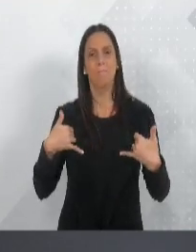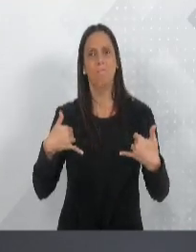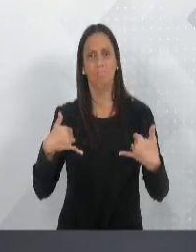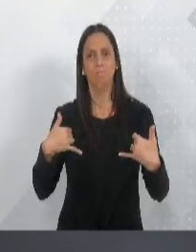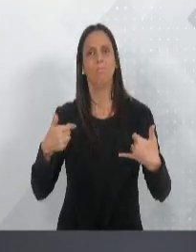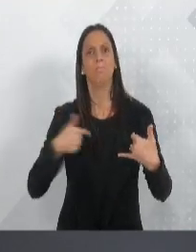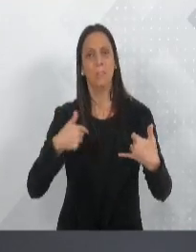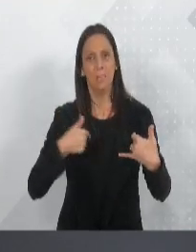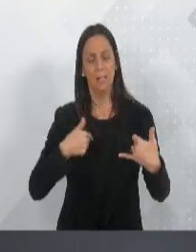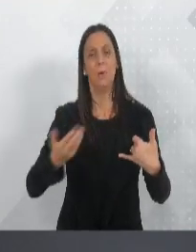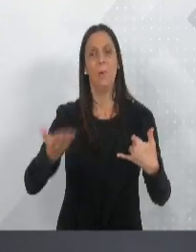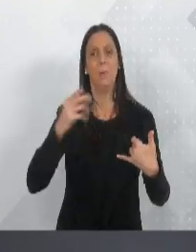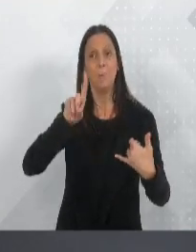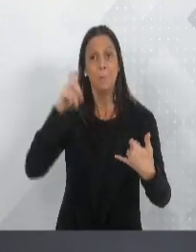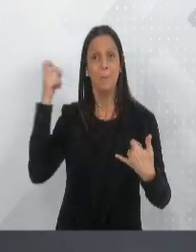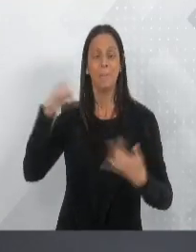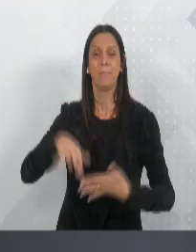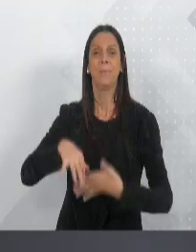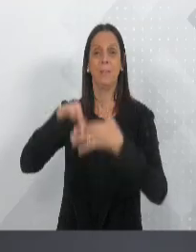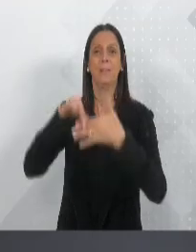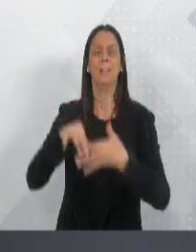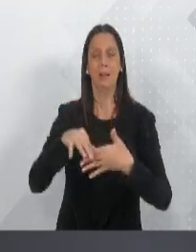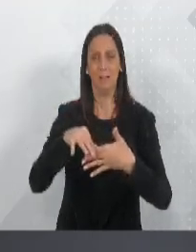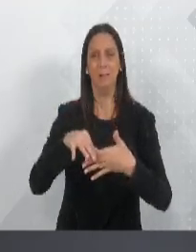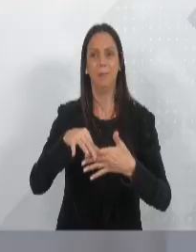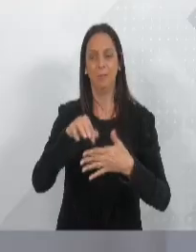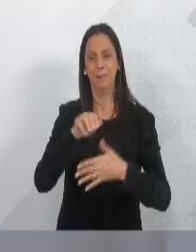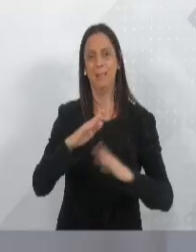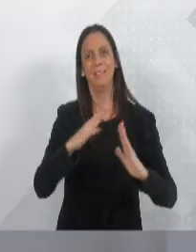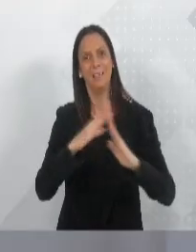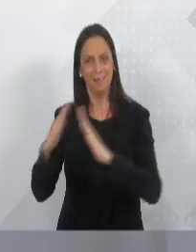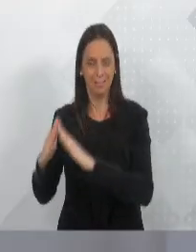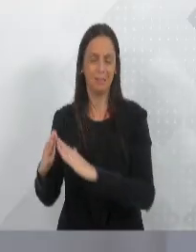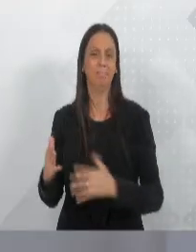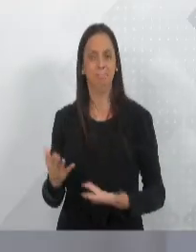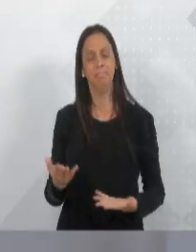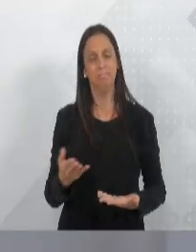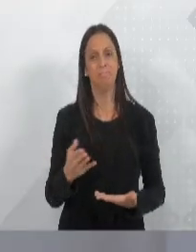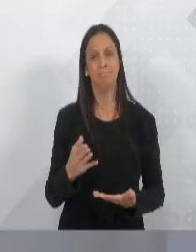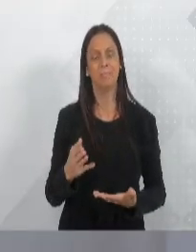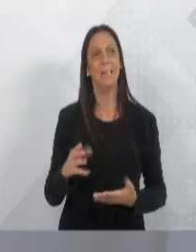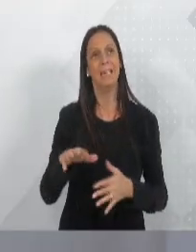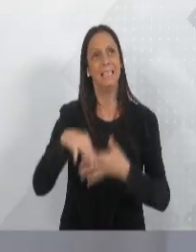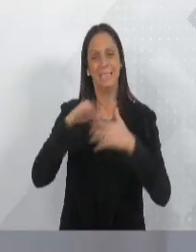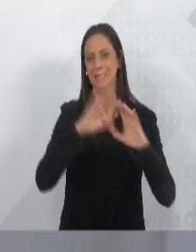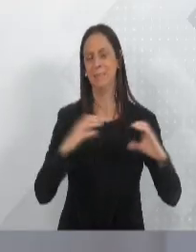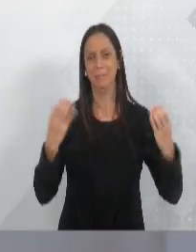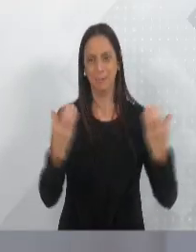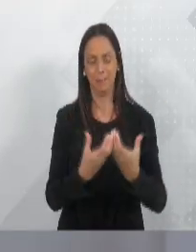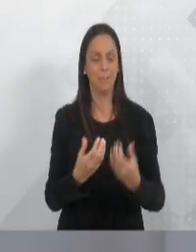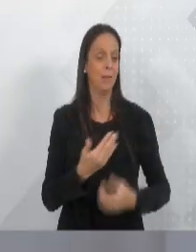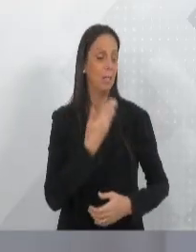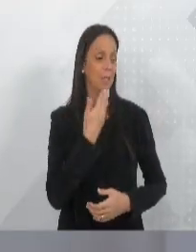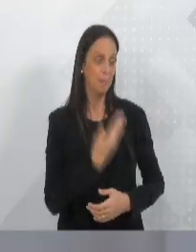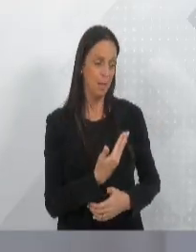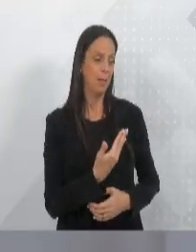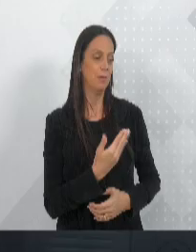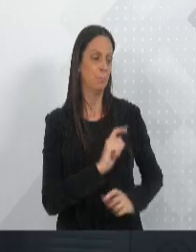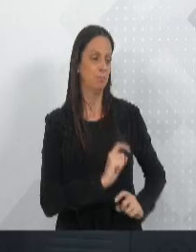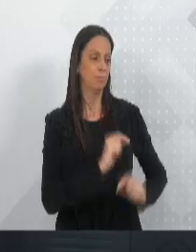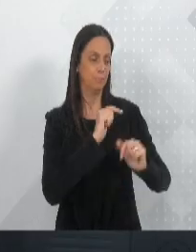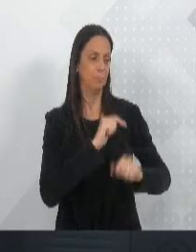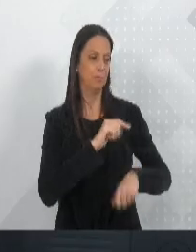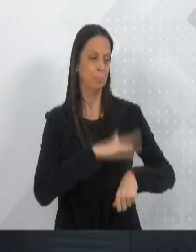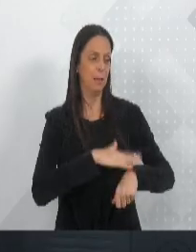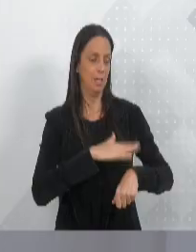Nato entre tantos que aqui também alguns desta casa fazem parte obrigado senhor presidente por conta dos apartes mais TR minutos mais